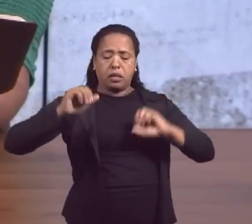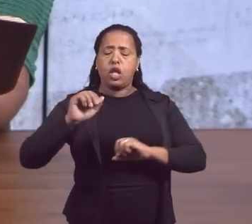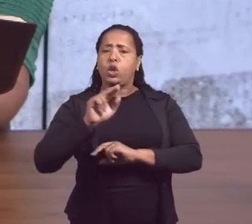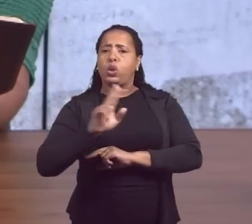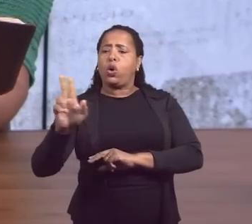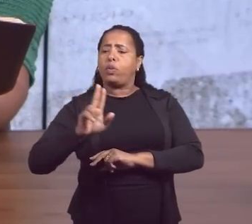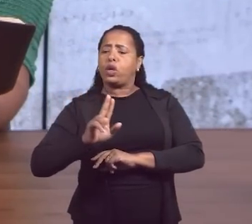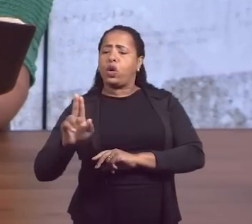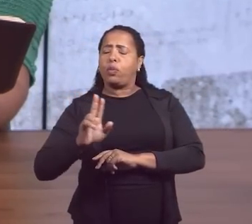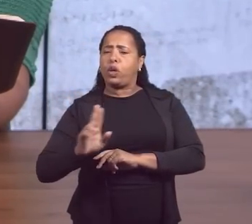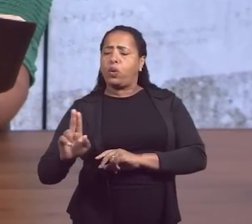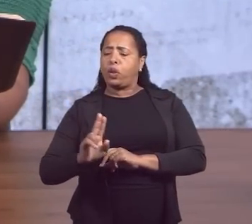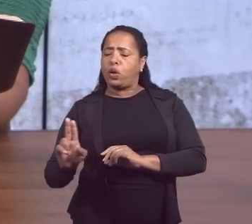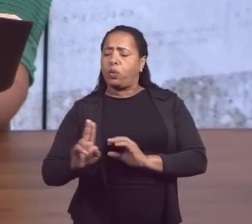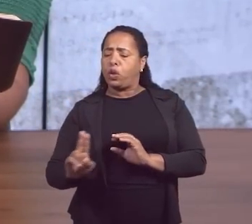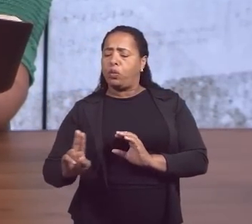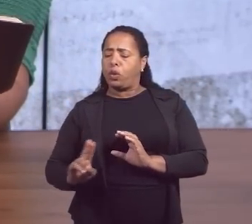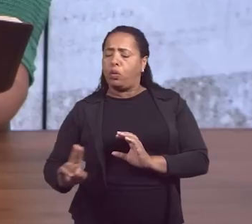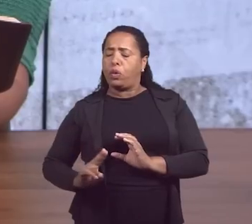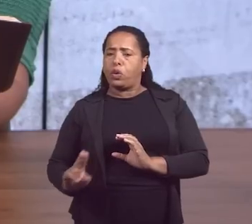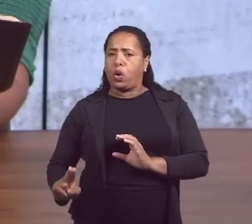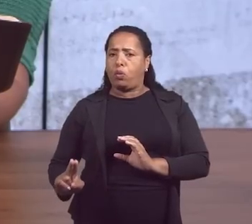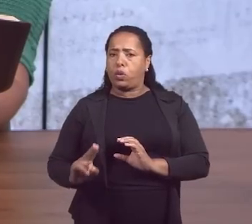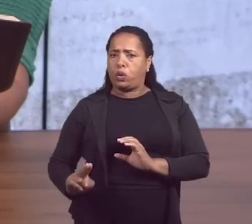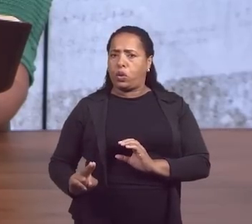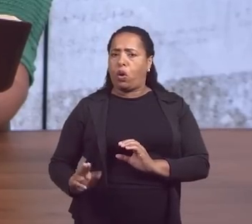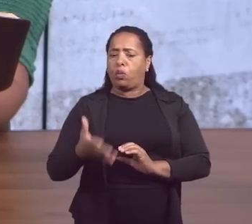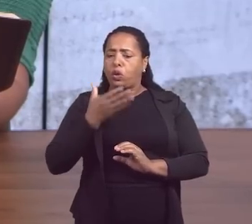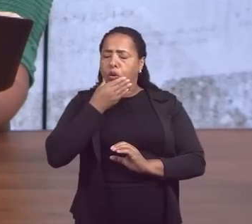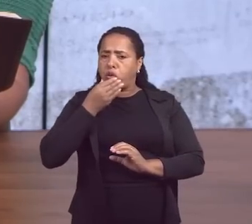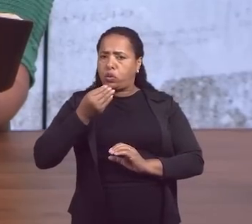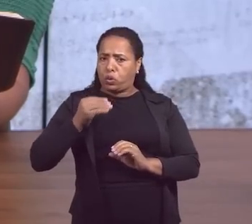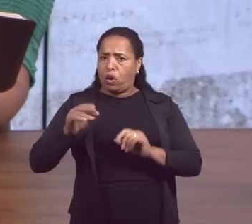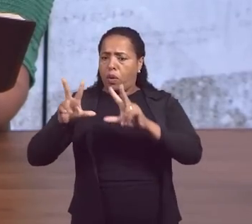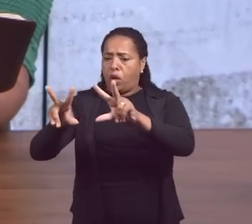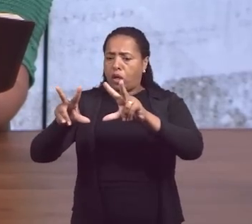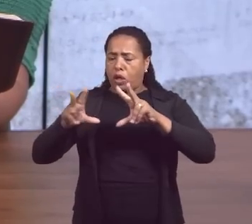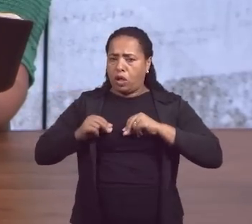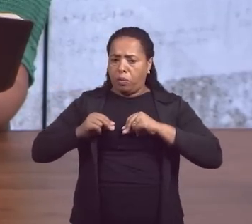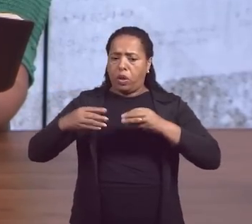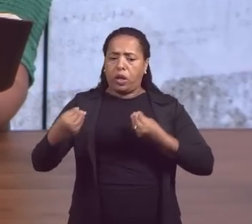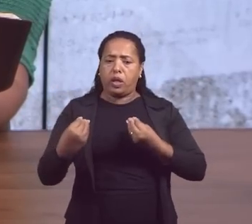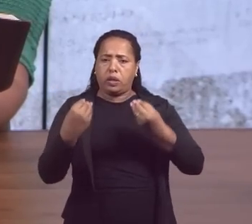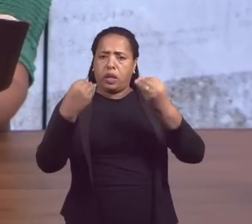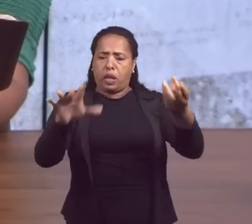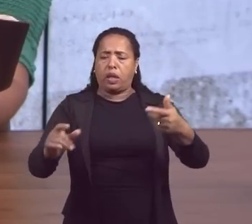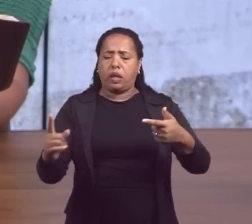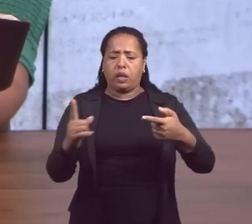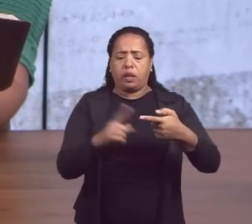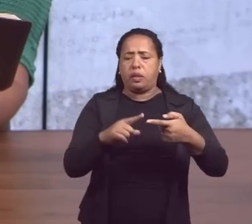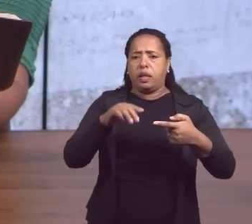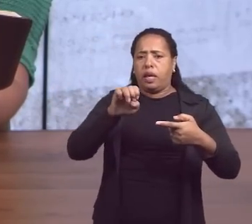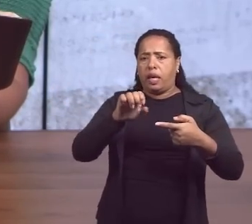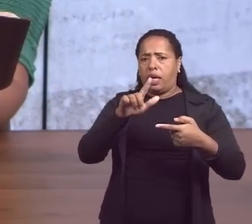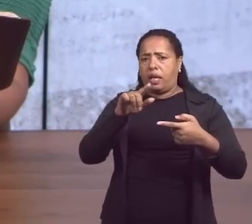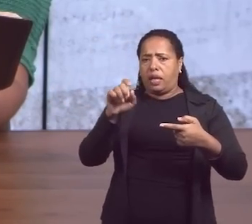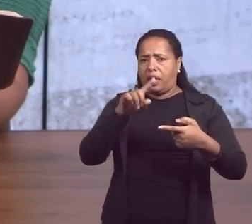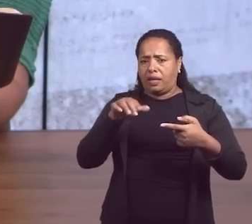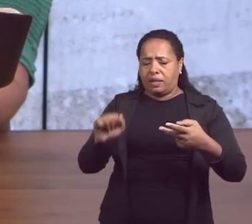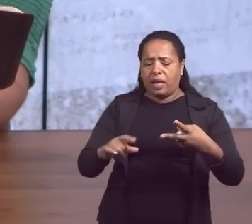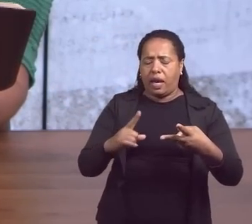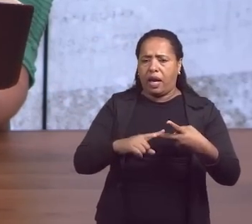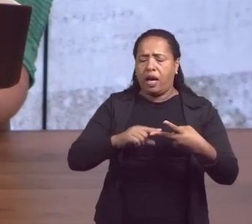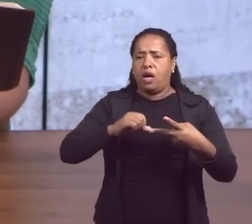nomes dos homens que vos repartirão a terra por herança: Eleazar o sacerdote e Josué,